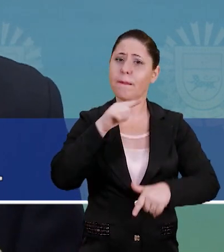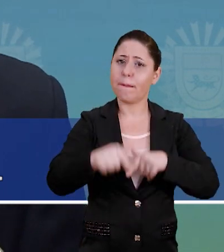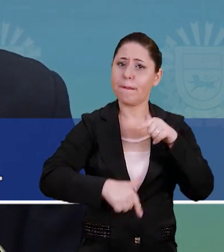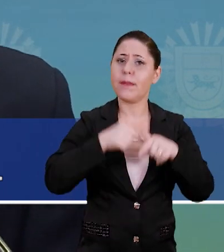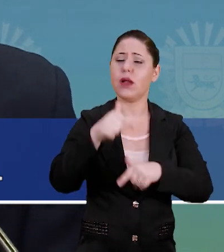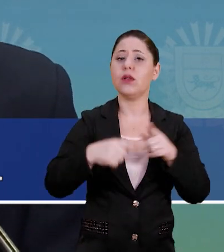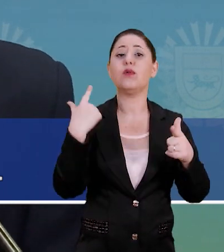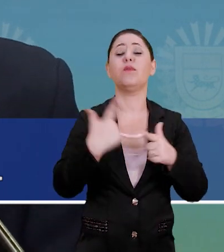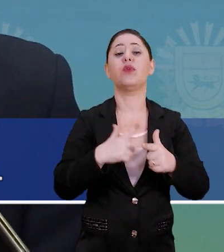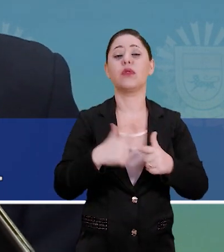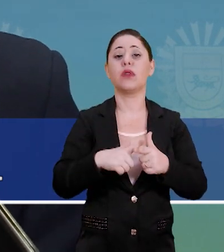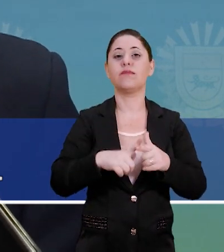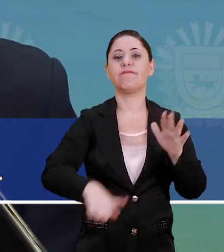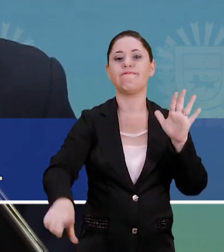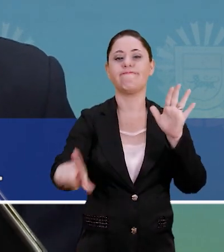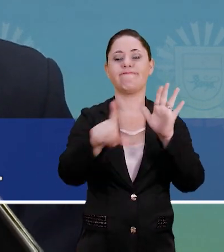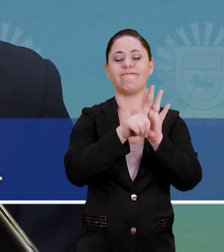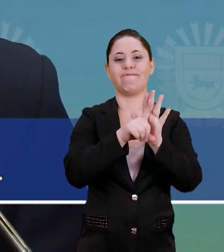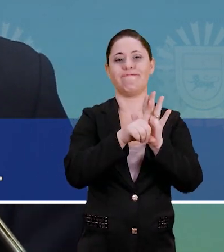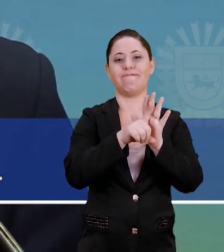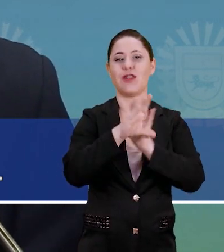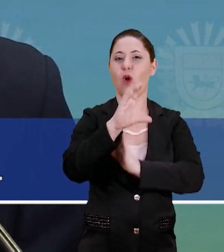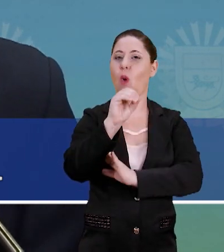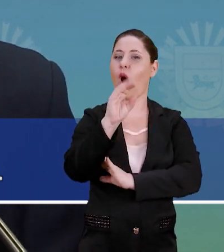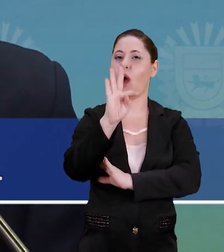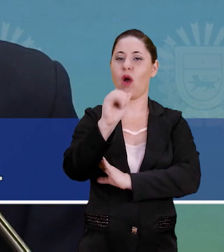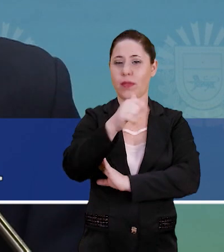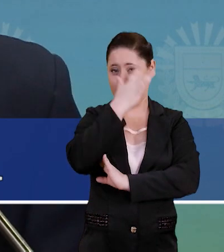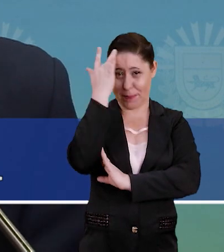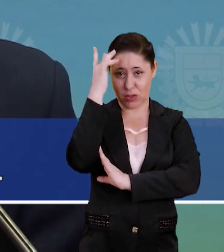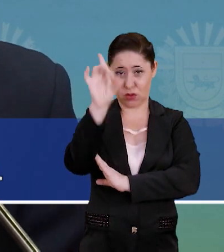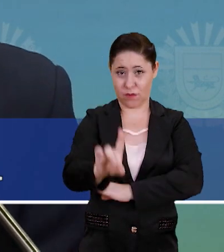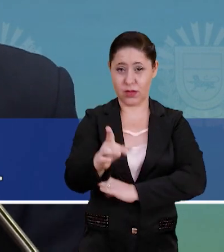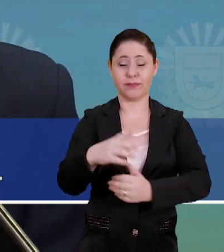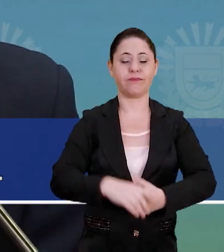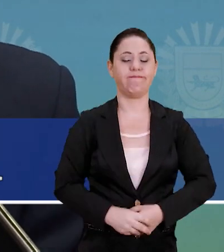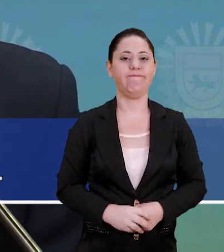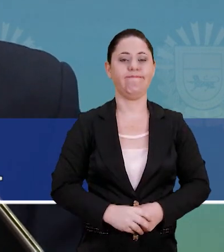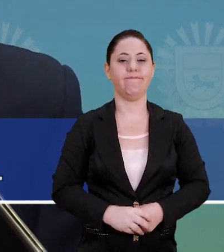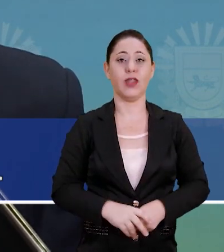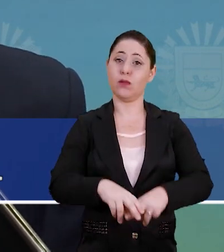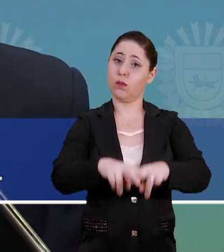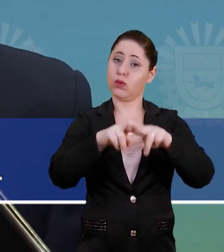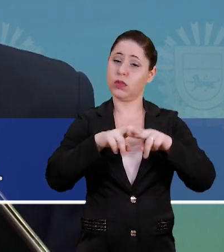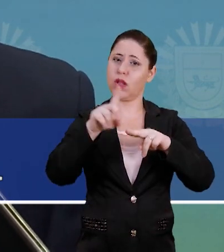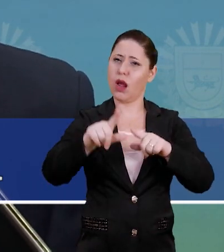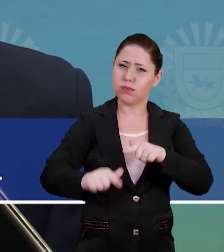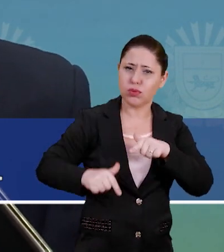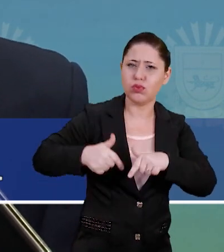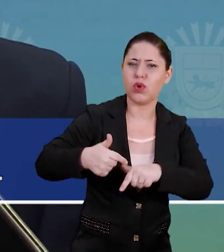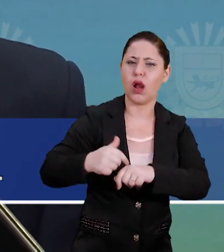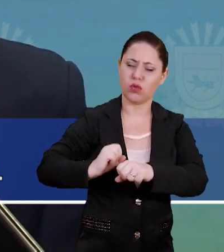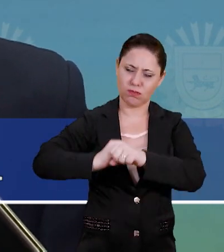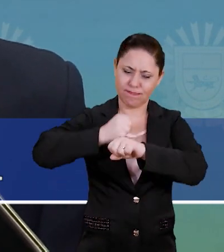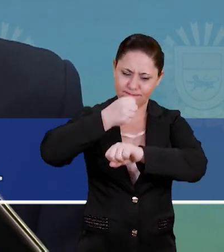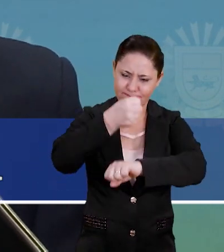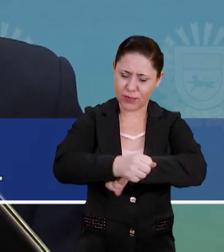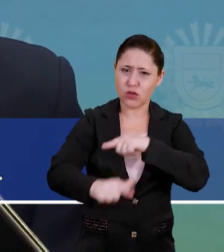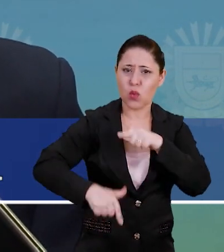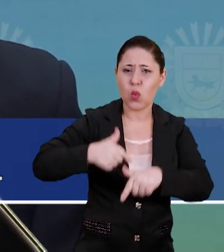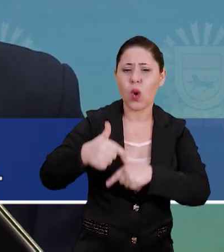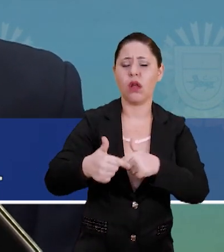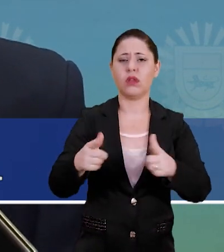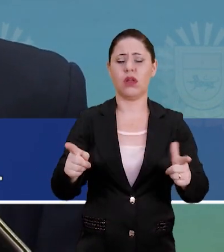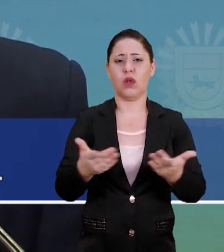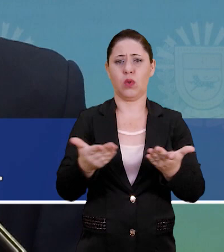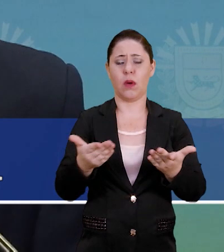trabalhando, elas estão trabalhando graças a essa lei das cotas para pessoas com deficiência. Então, é uma